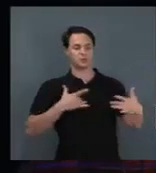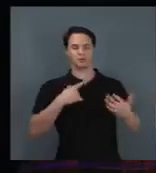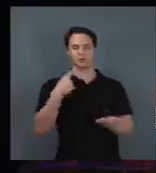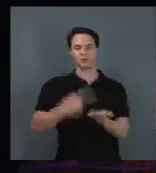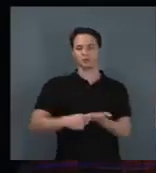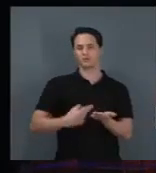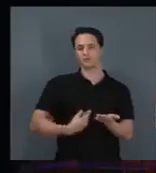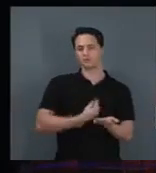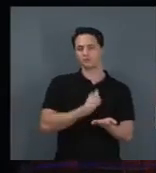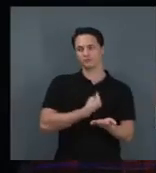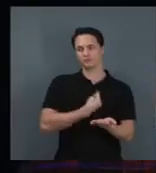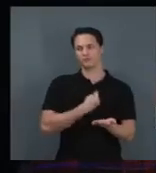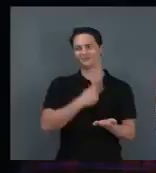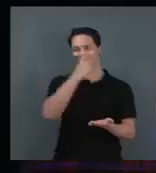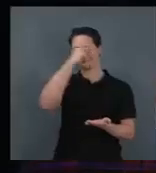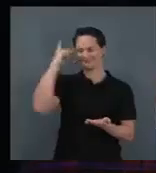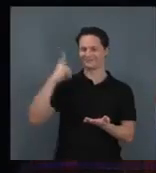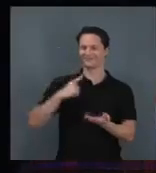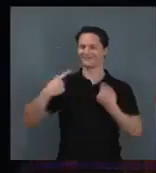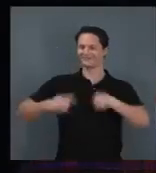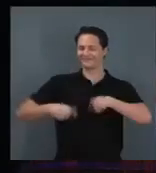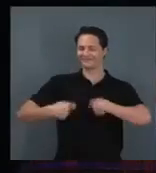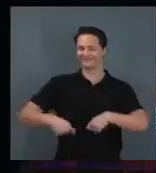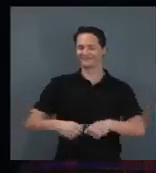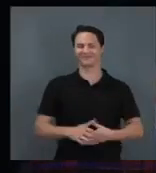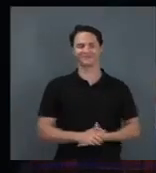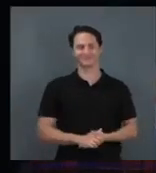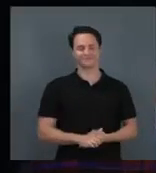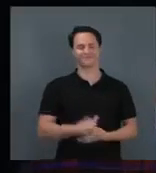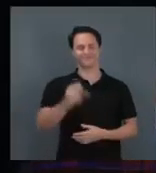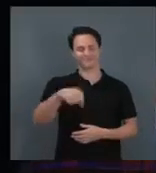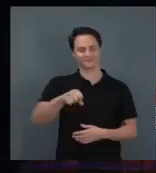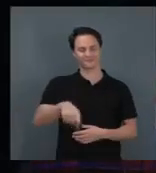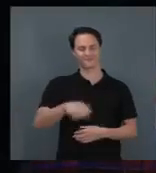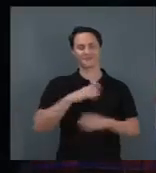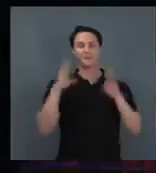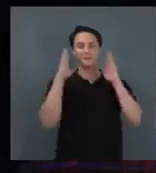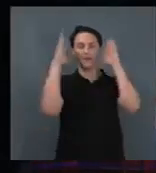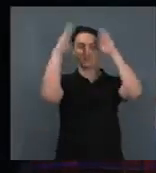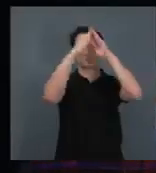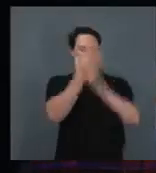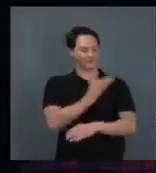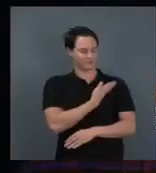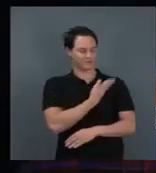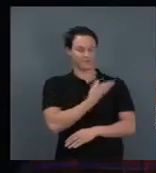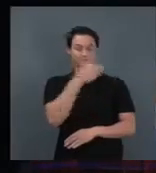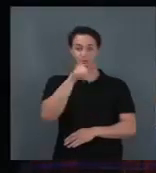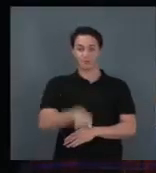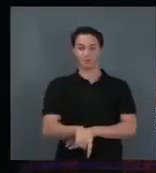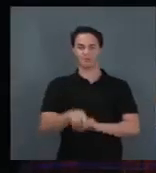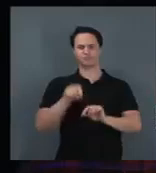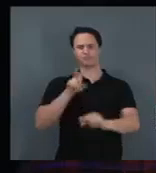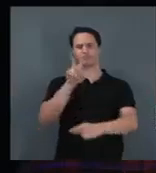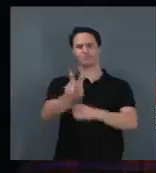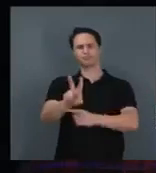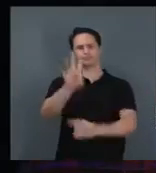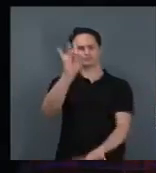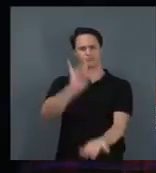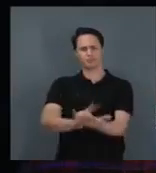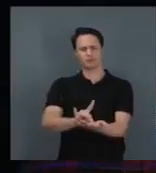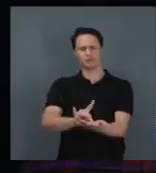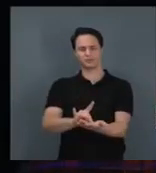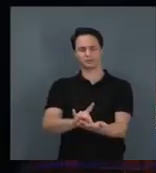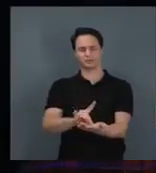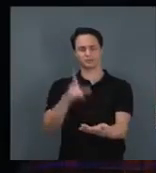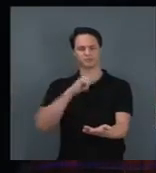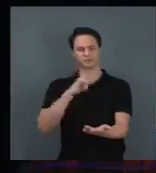compromisso com os mais necessitados. Sim, o Papa Francisco foi um defensor incansável